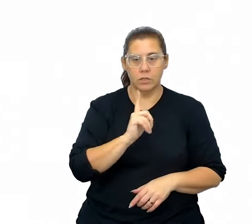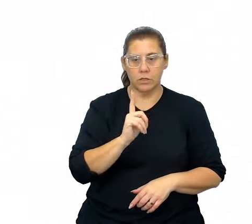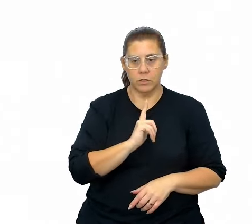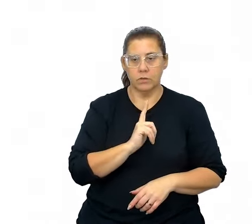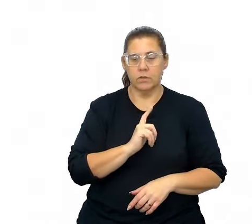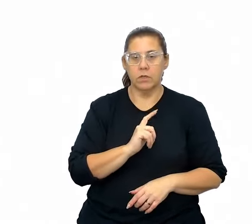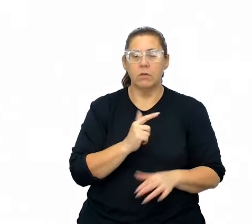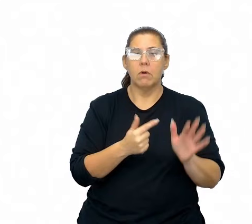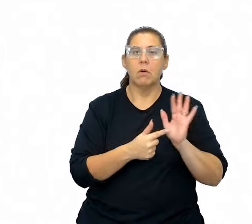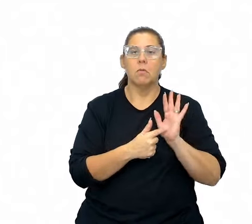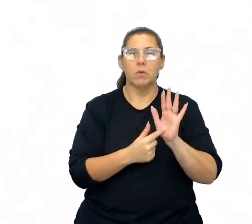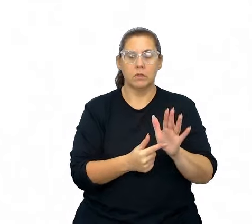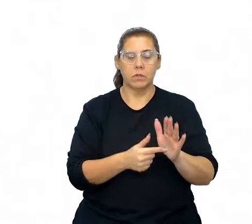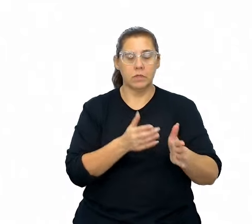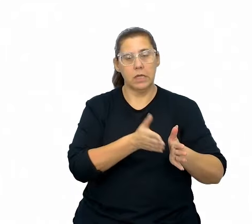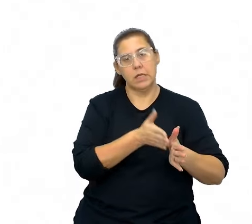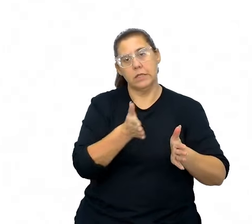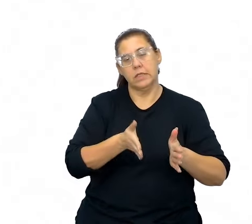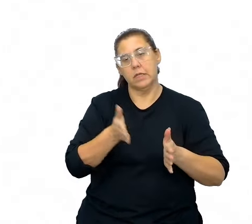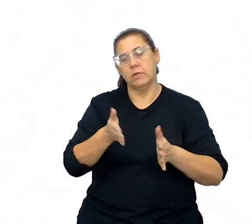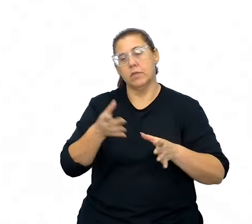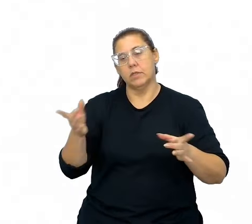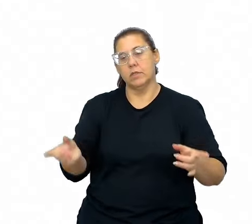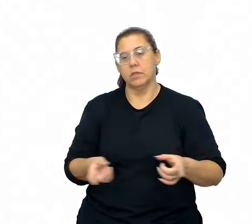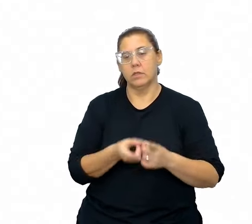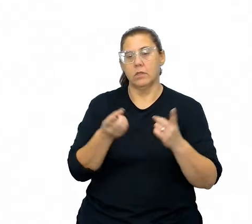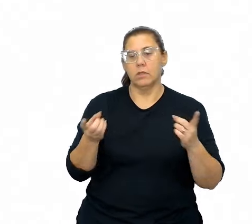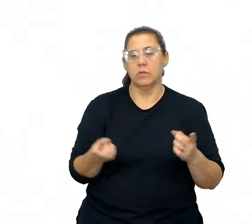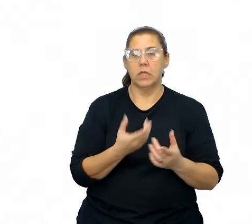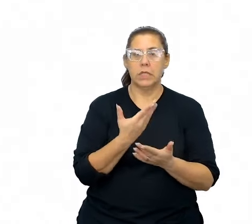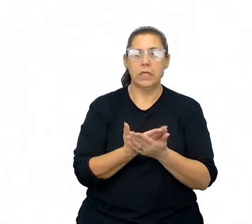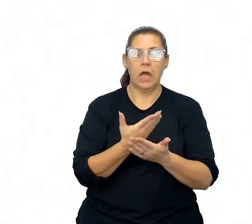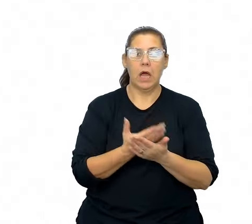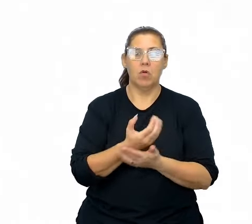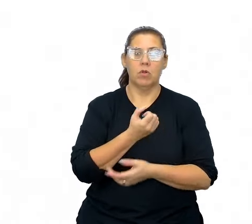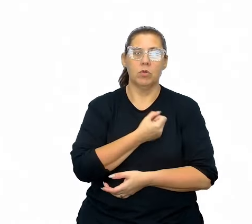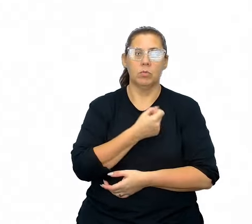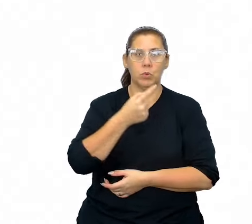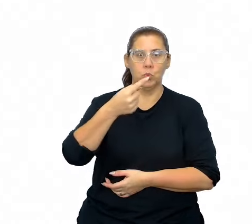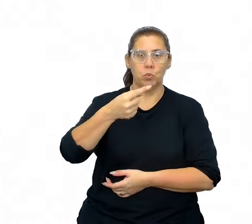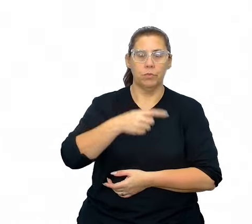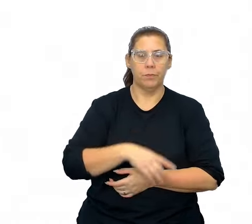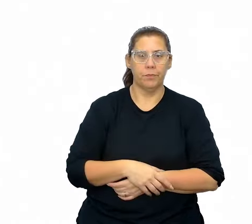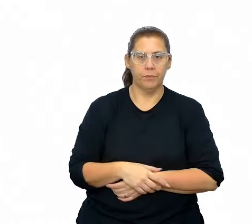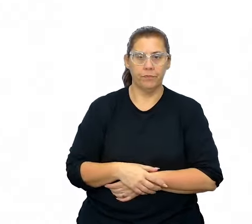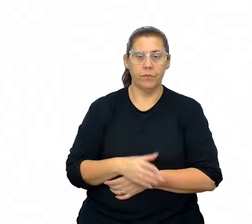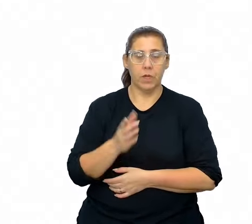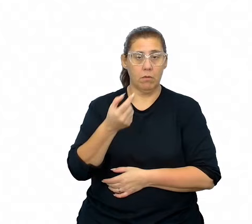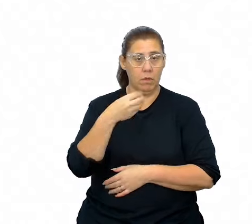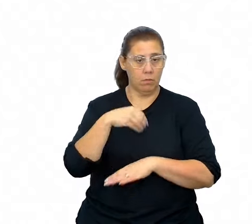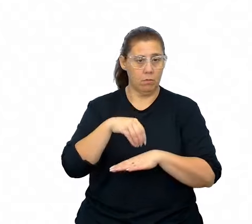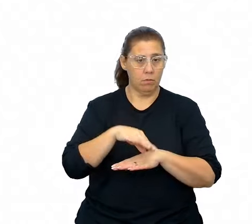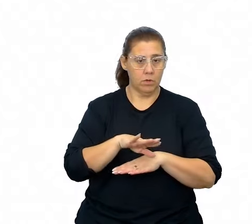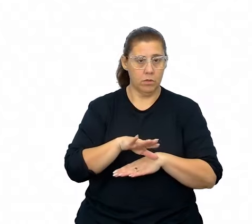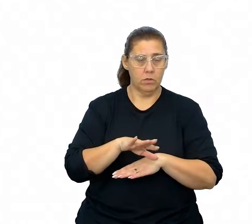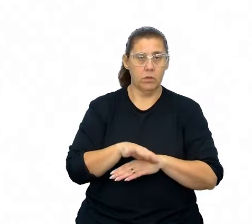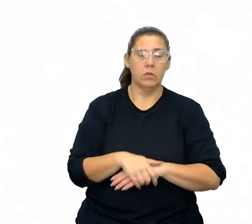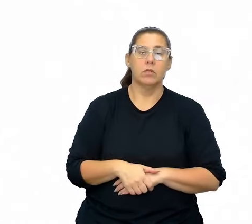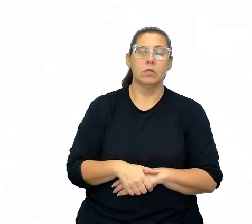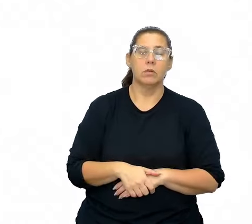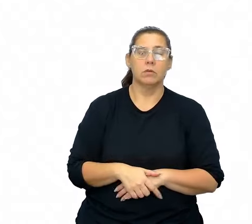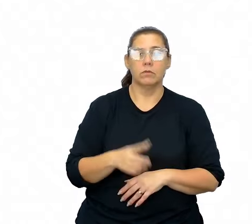uma apresentação da sequência didática na aula 1. Deixa a sugestão para